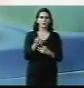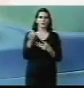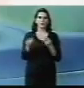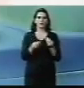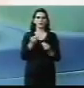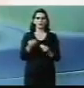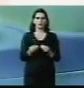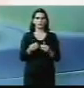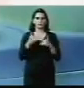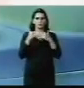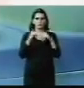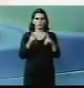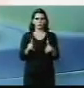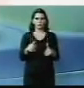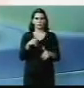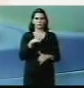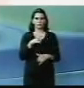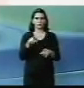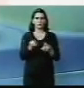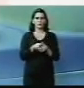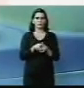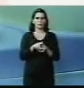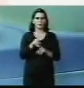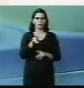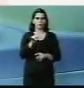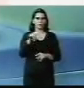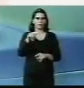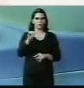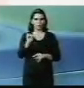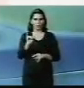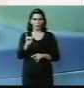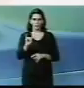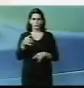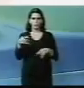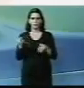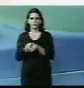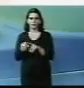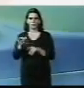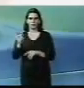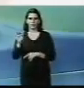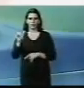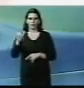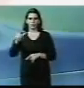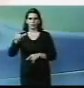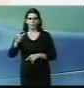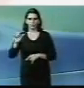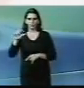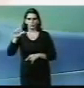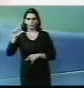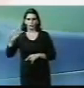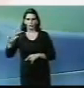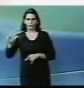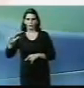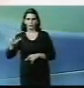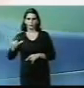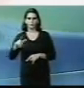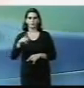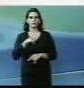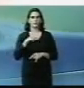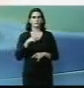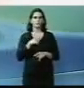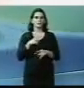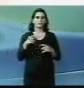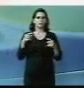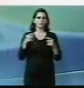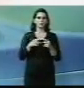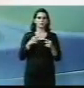de rede que tem o proxy e o firewall, né? Note aí que entre a internet e o proxy existe o firewall,